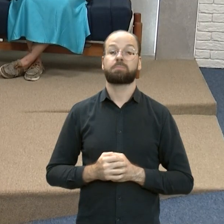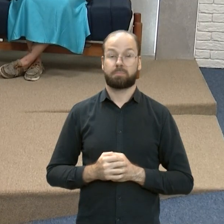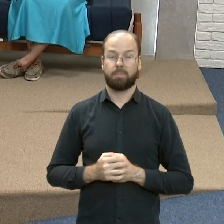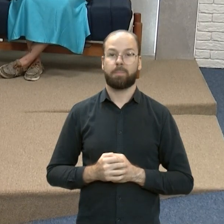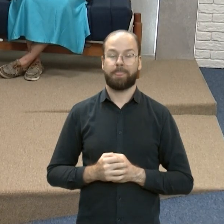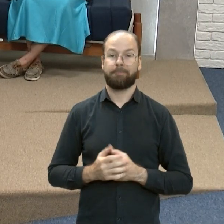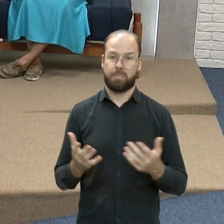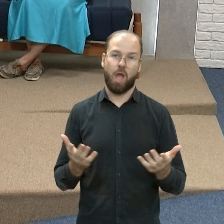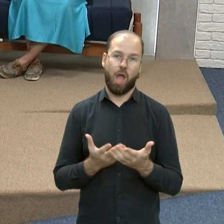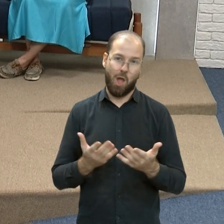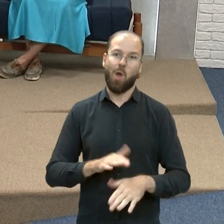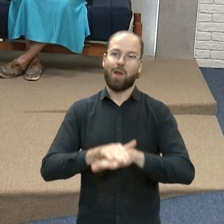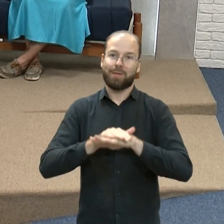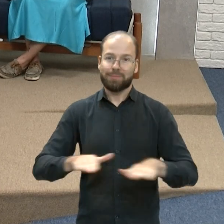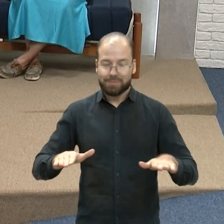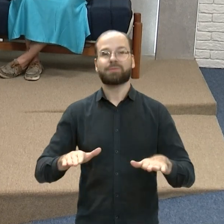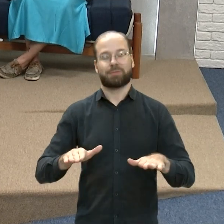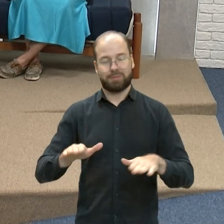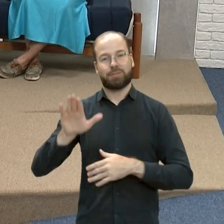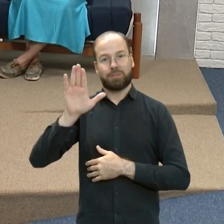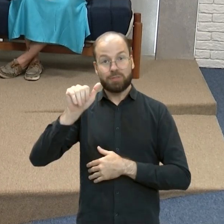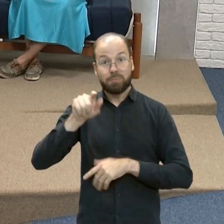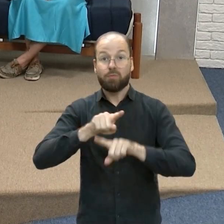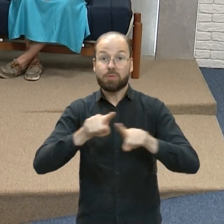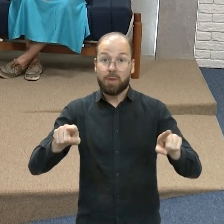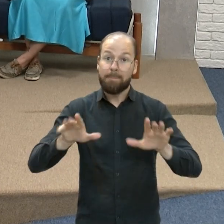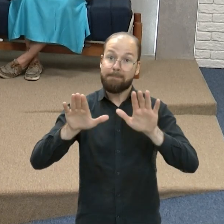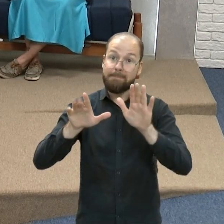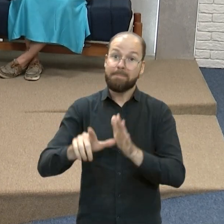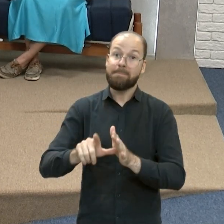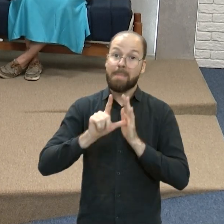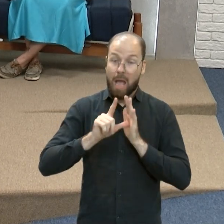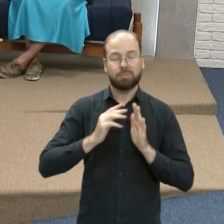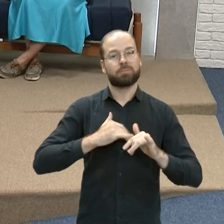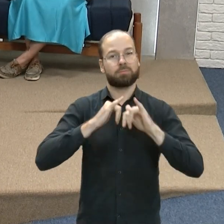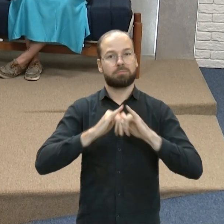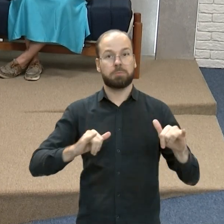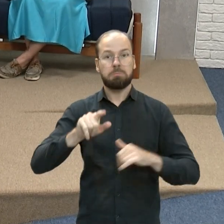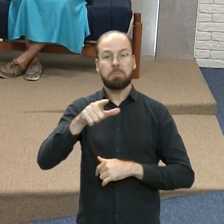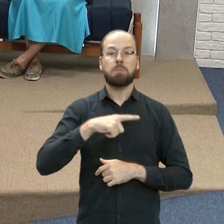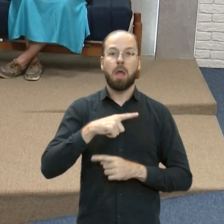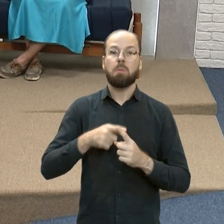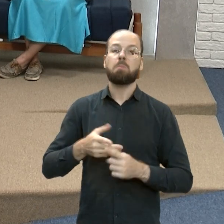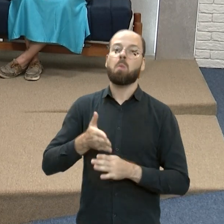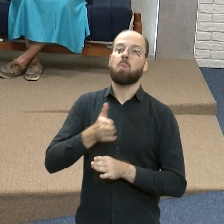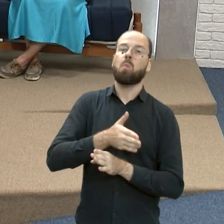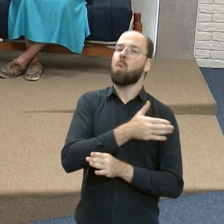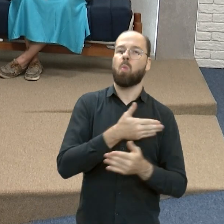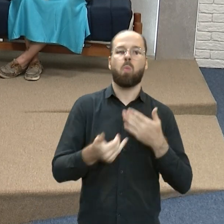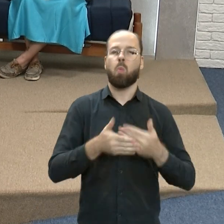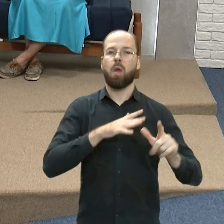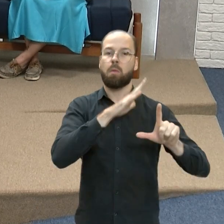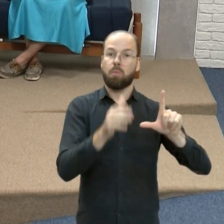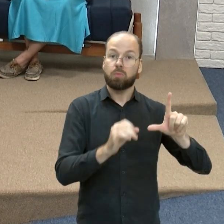Agora sim a gente vai se despedir de você, mas antes disso eu te digo que se você quiser ver ou rever qualquer episódio do Mundo